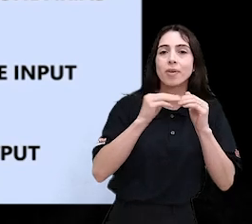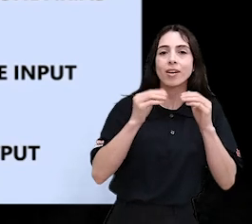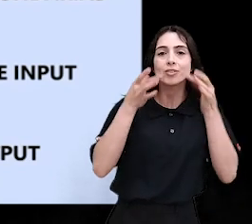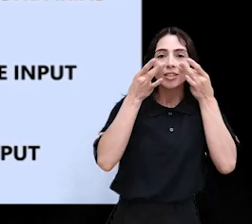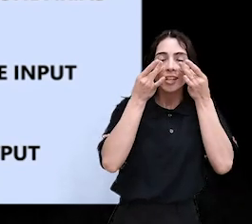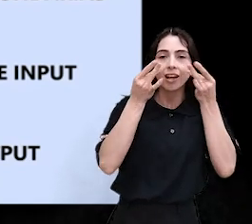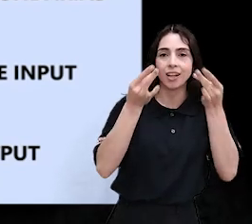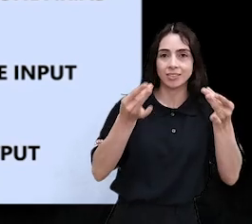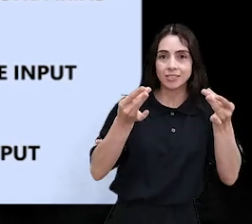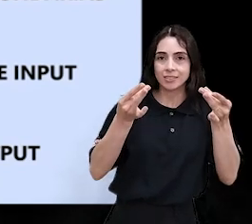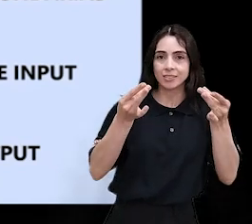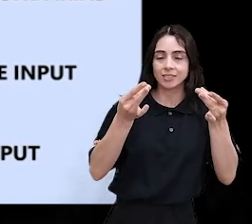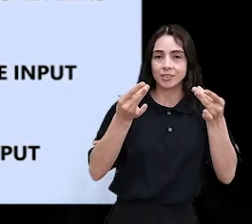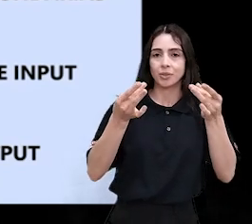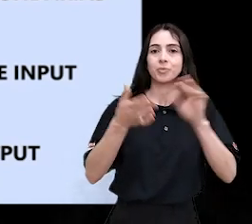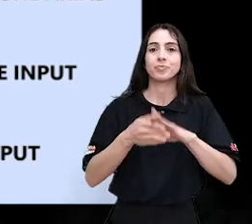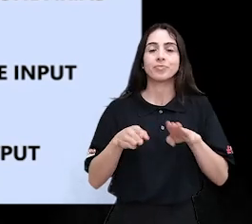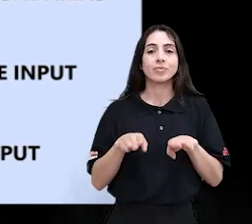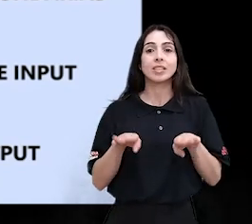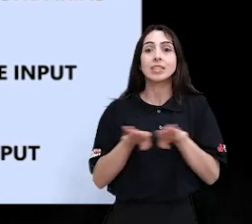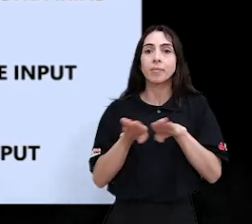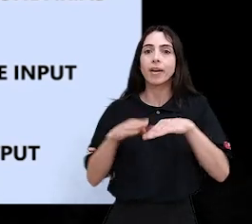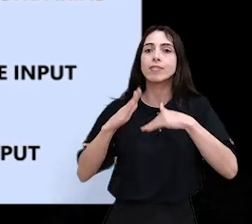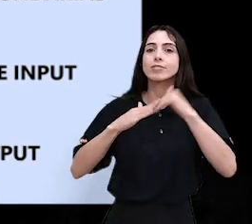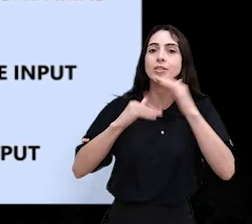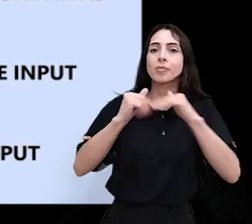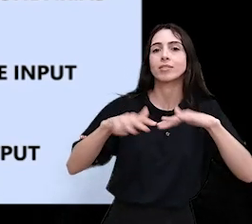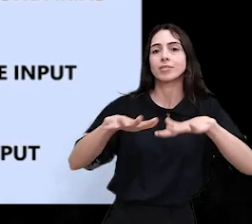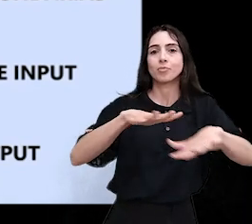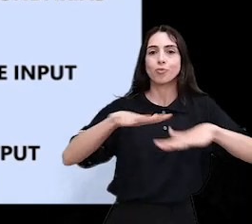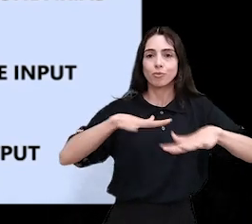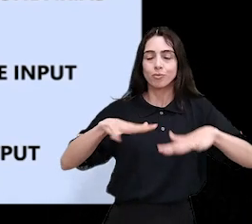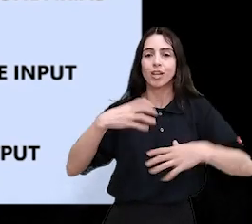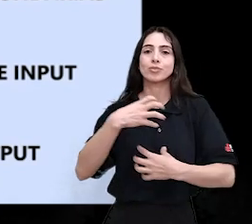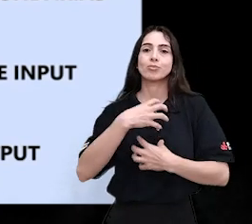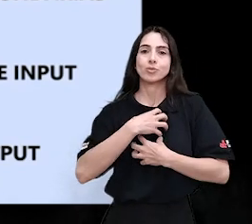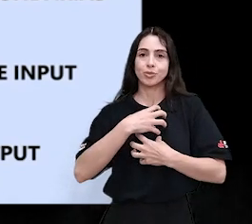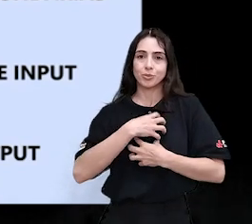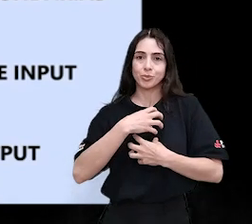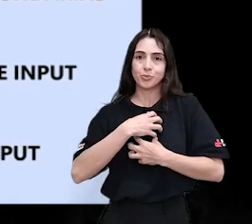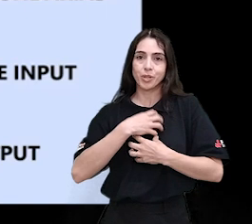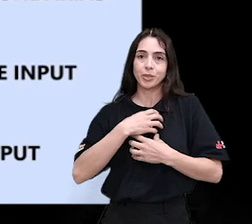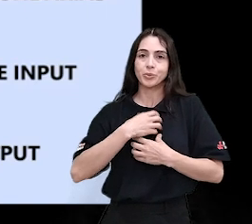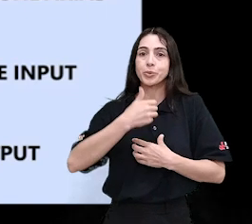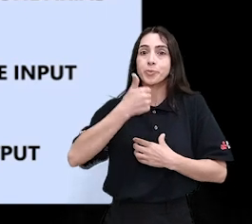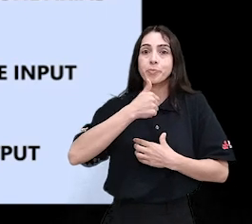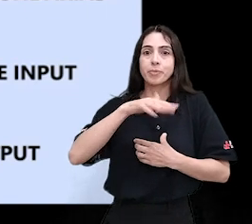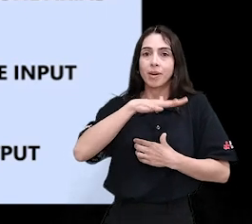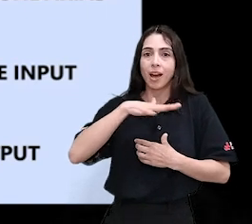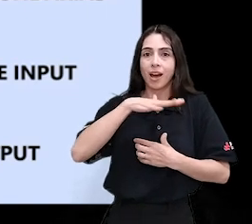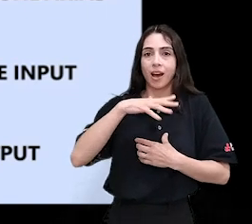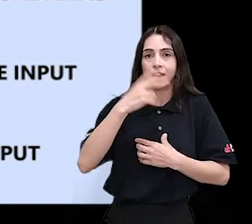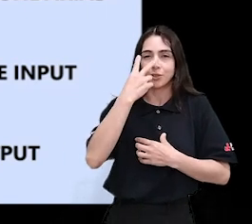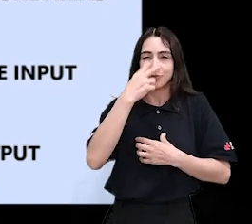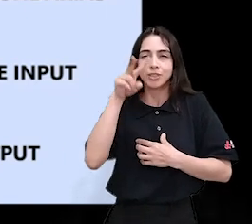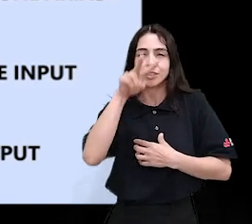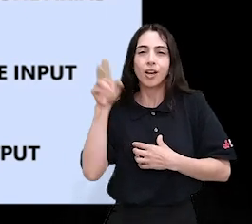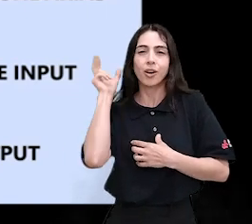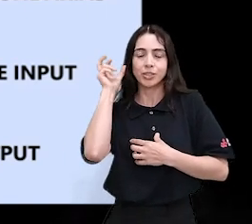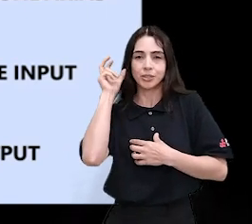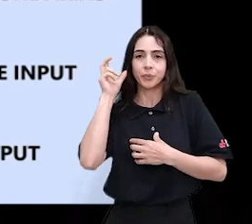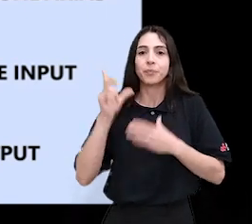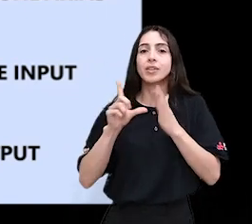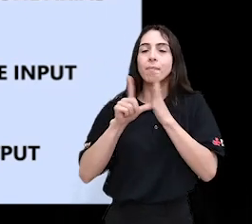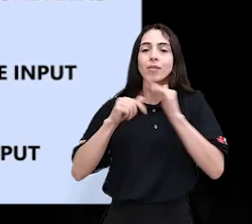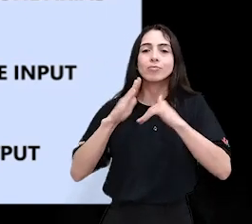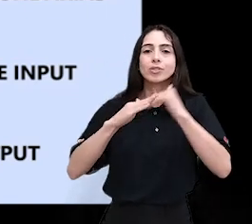motoras e sensoriais primárias. Depois vem o desenvolvimento das áreas motoras e sensoriais secundárias, de 0 a